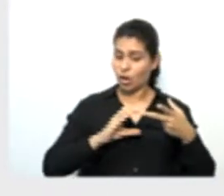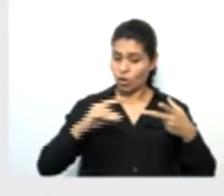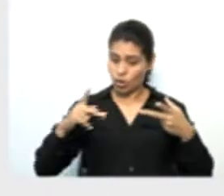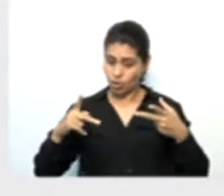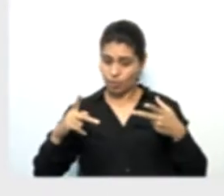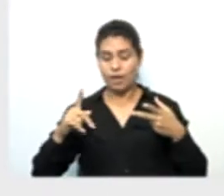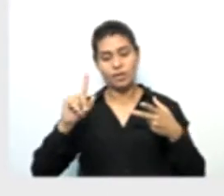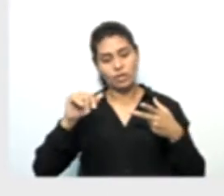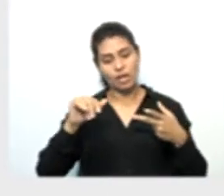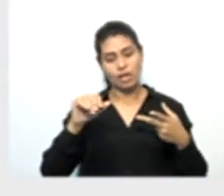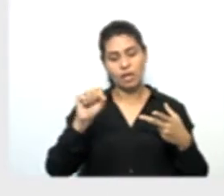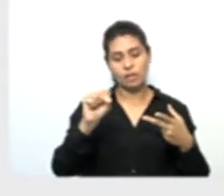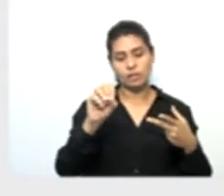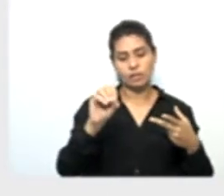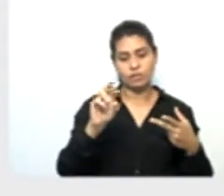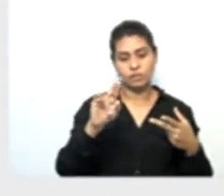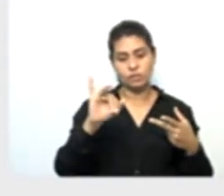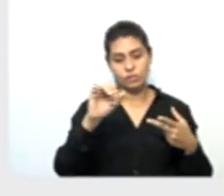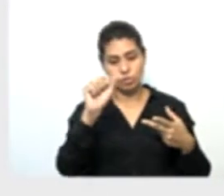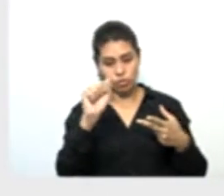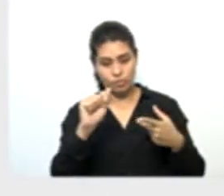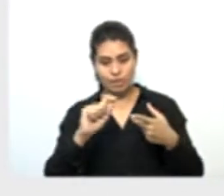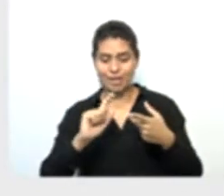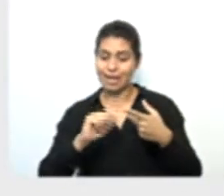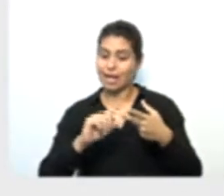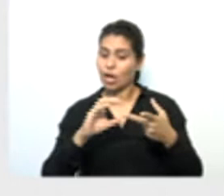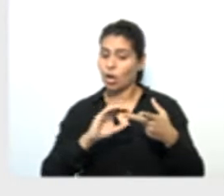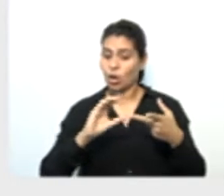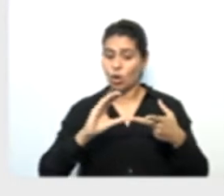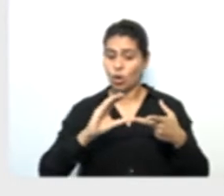não têm lucros.